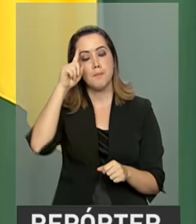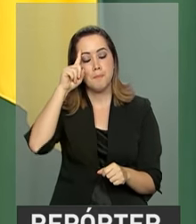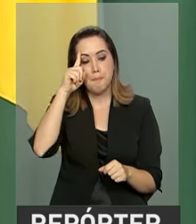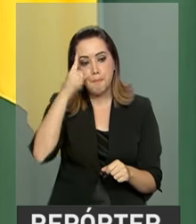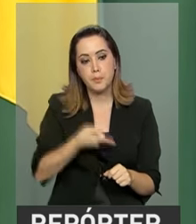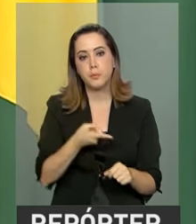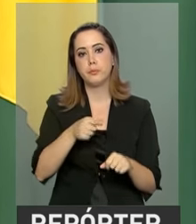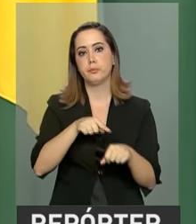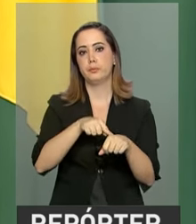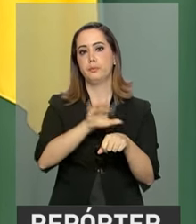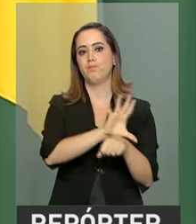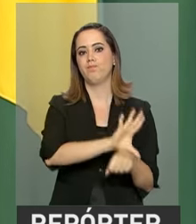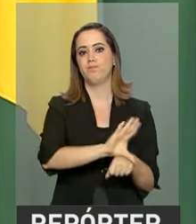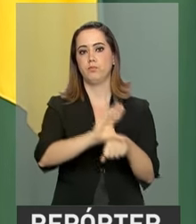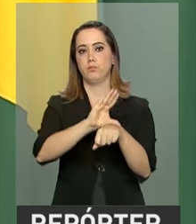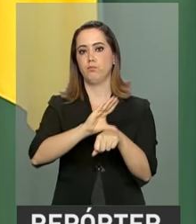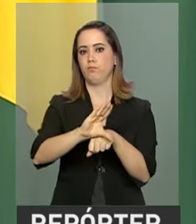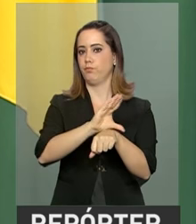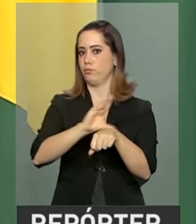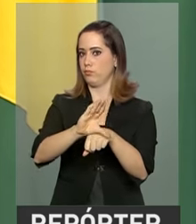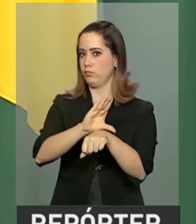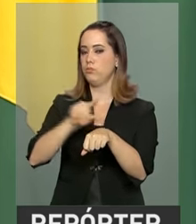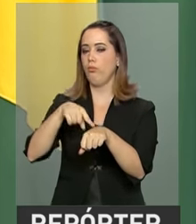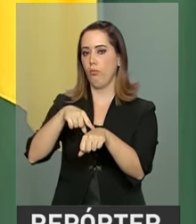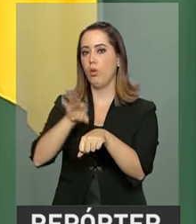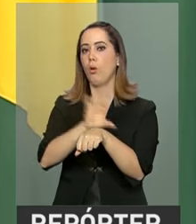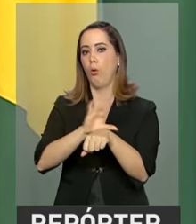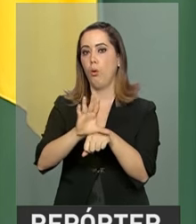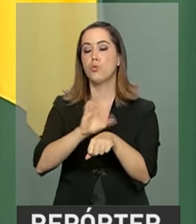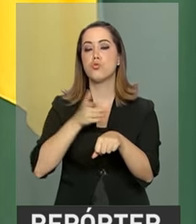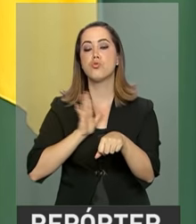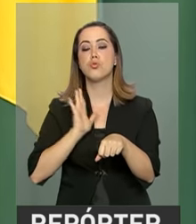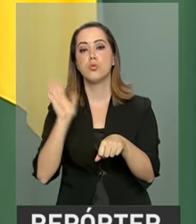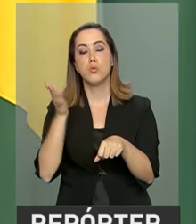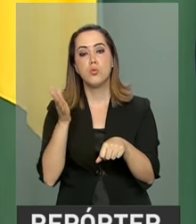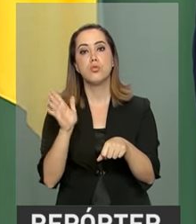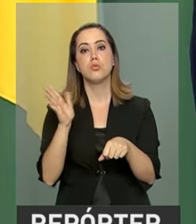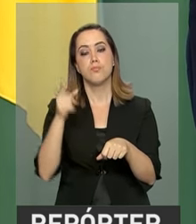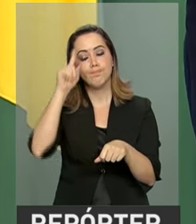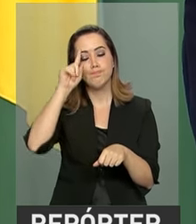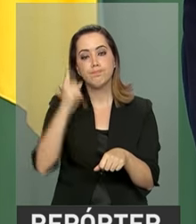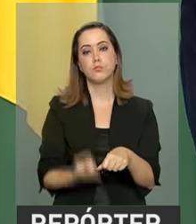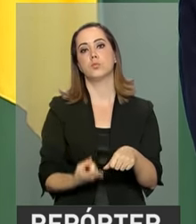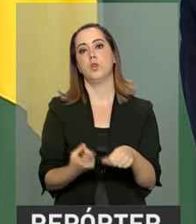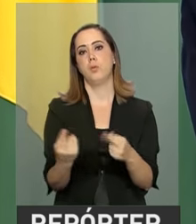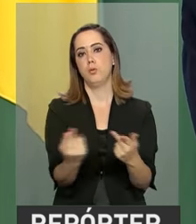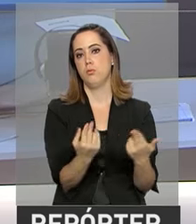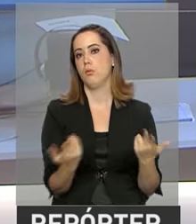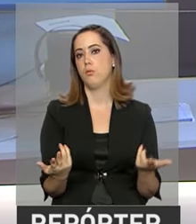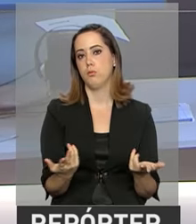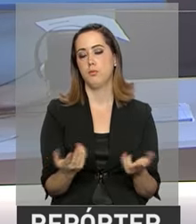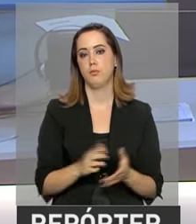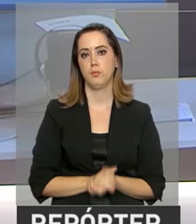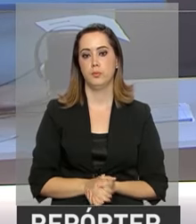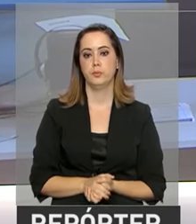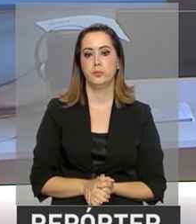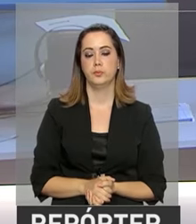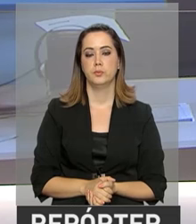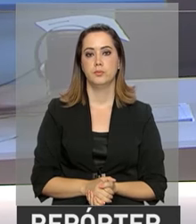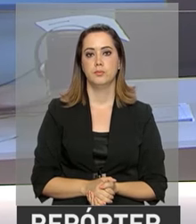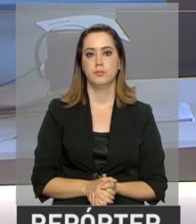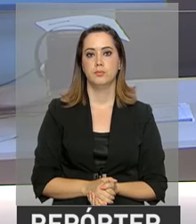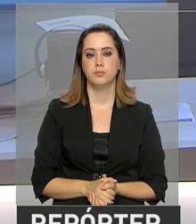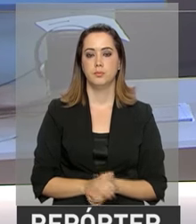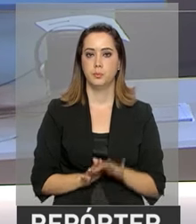mais imperiosa, mais robusta do que aquela estabelecida no projeto de lei.